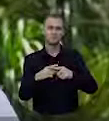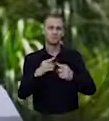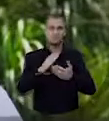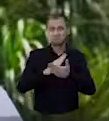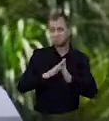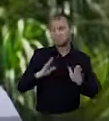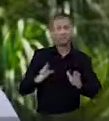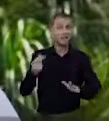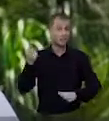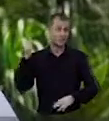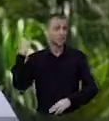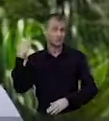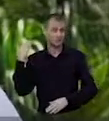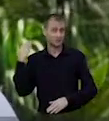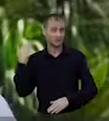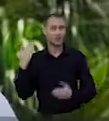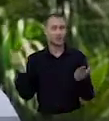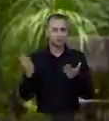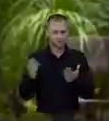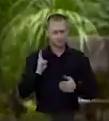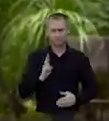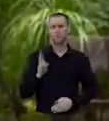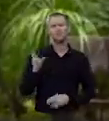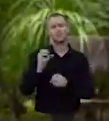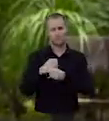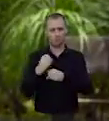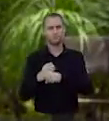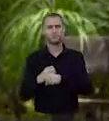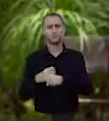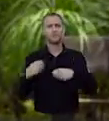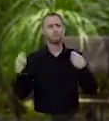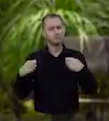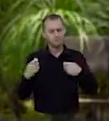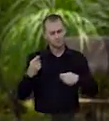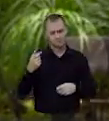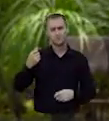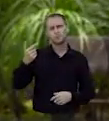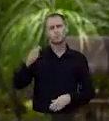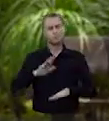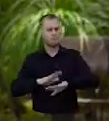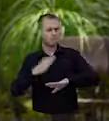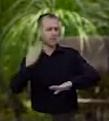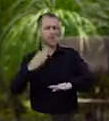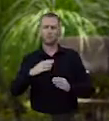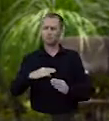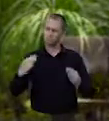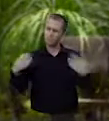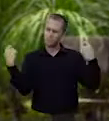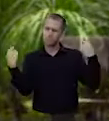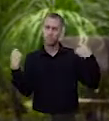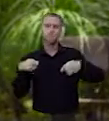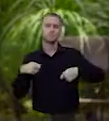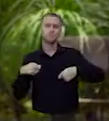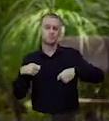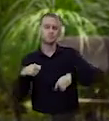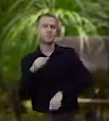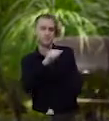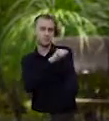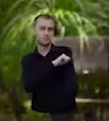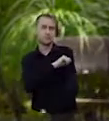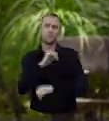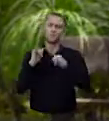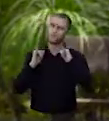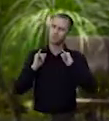paradas e já estamos dando início a essas obras. E nós temos que investir o máximo possível para dar a condição para nossos alunos